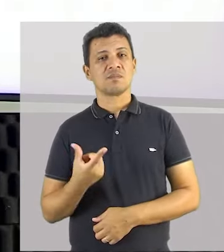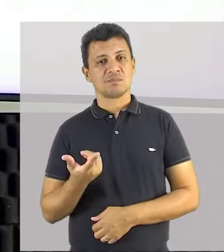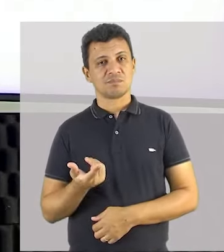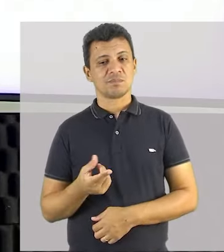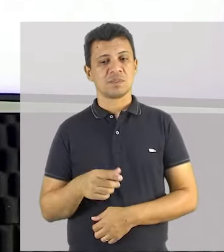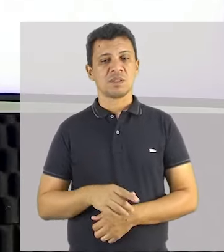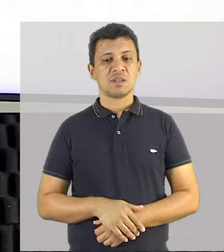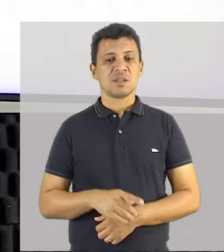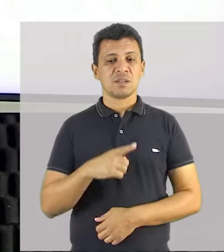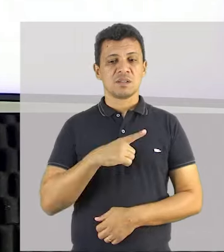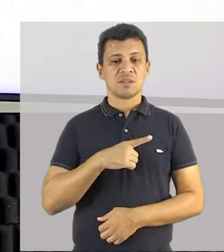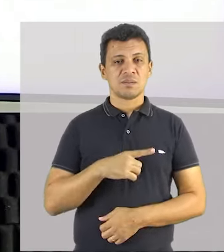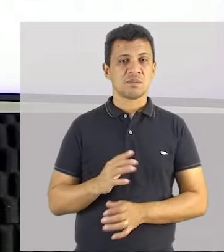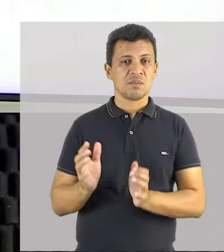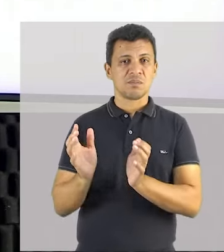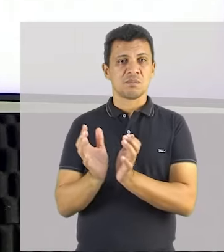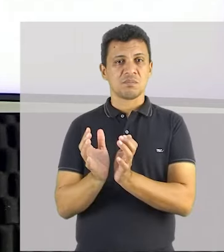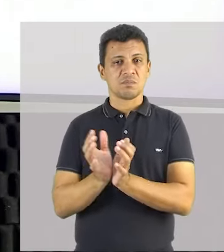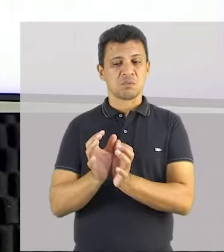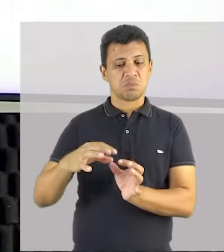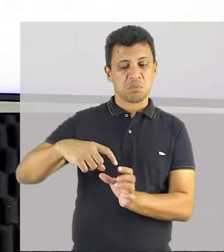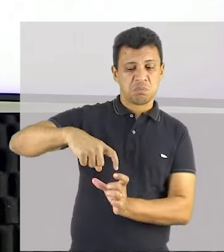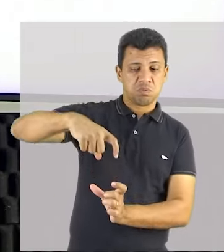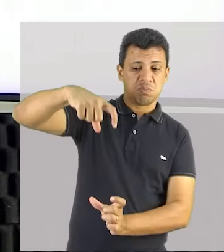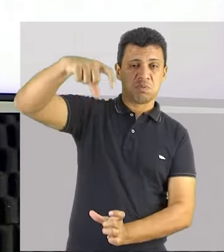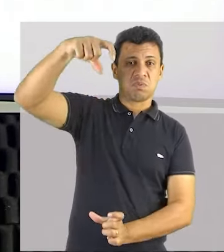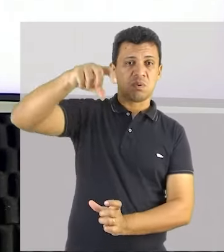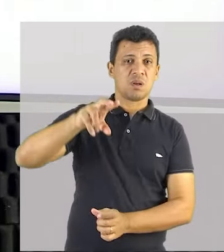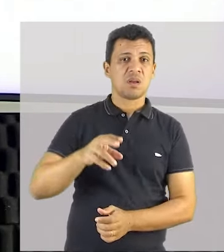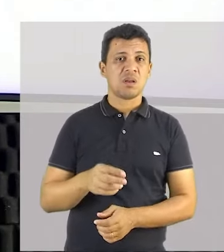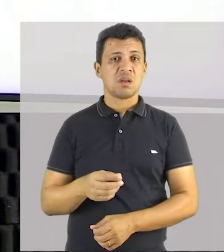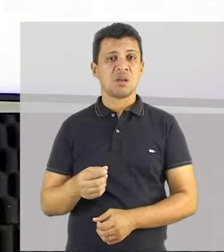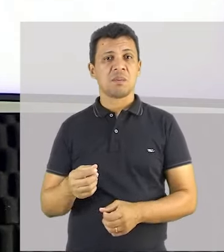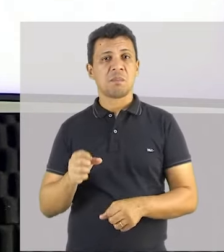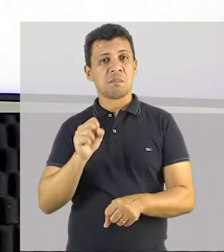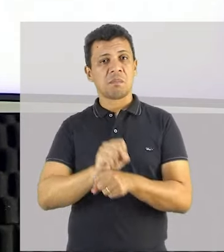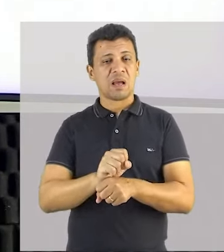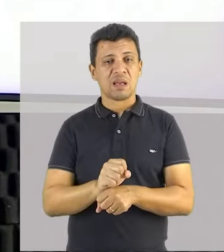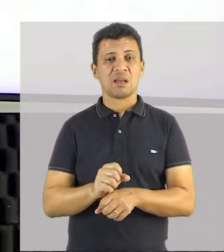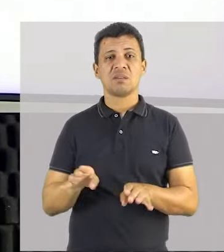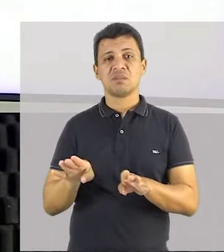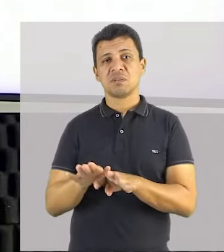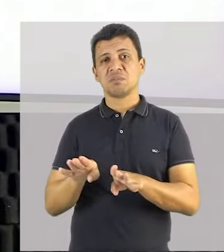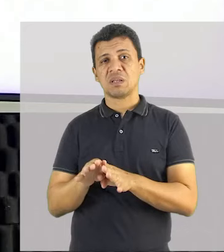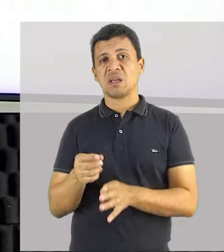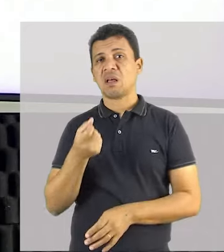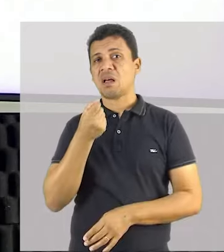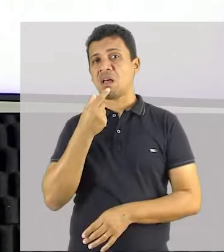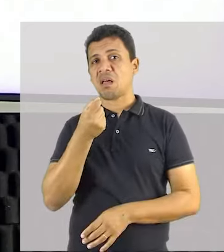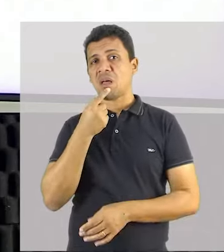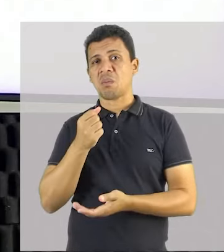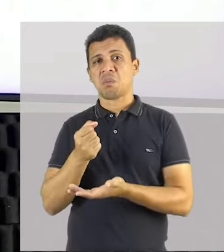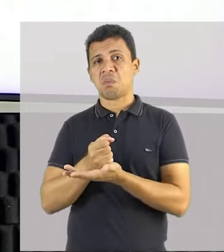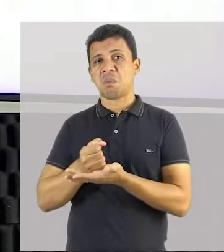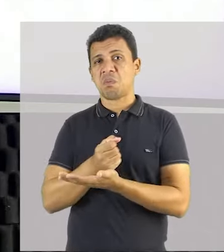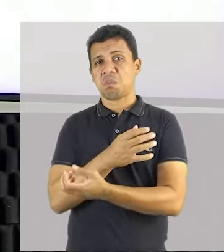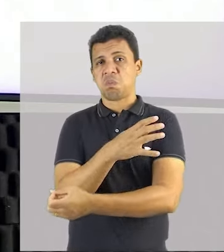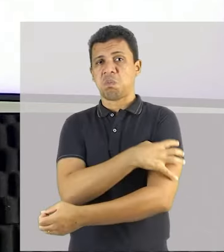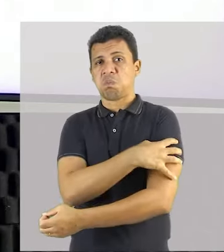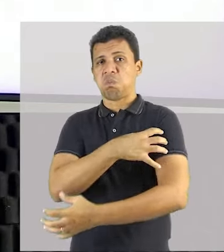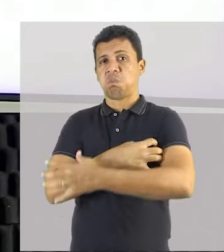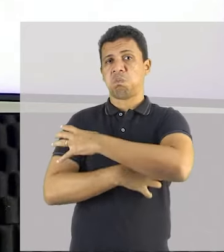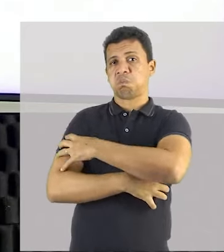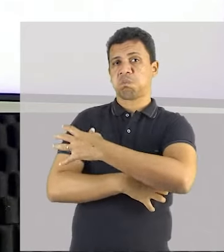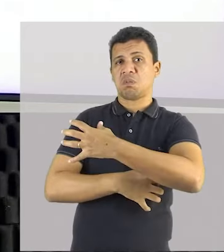ele também né tá lá no alto eh o sedentário sem anabolizante